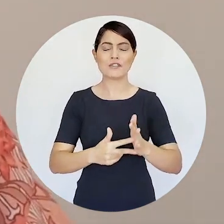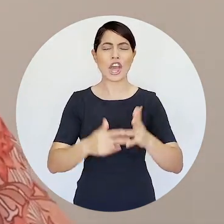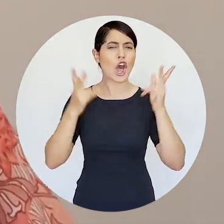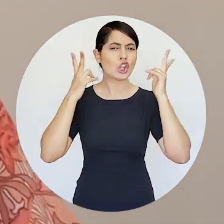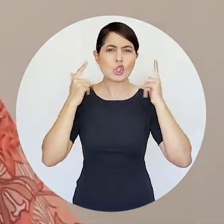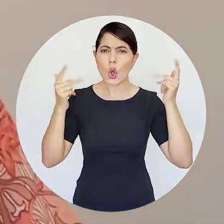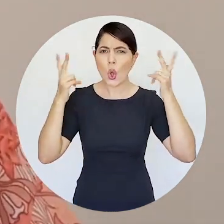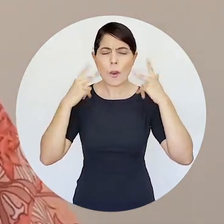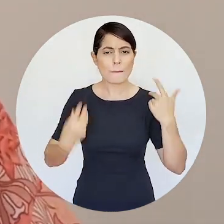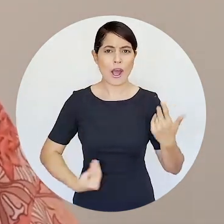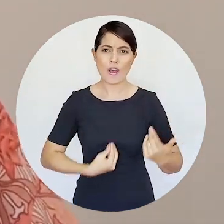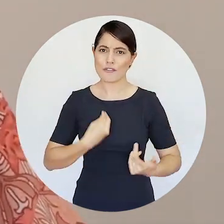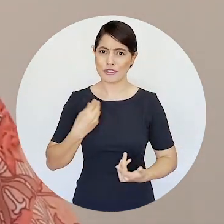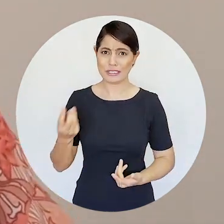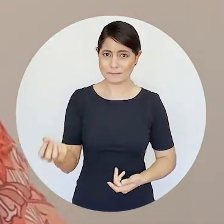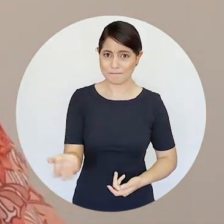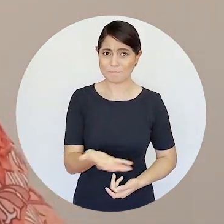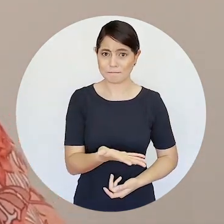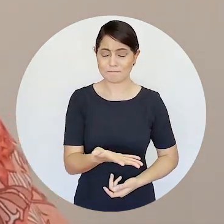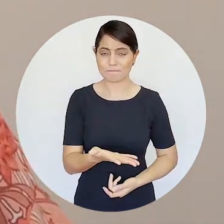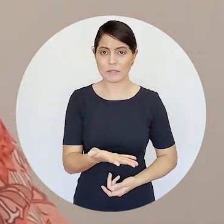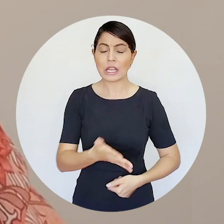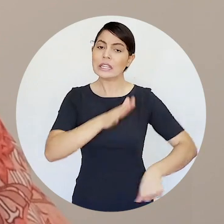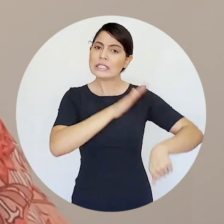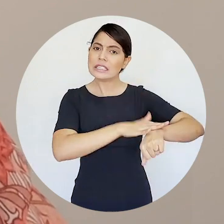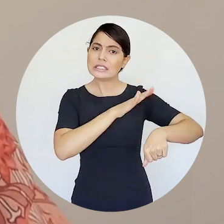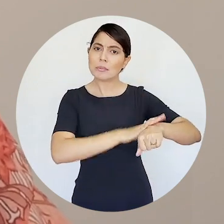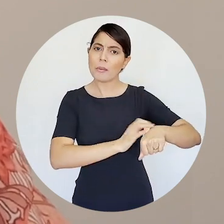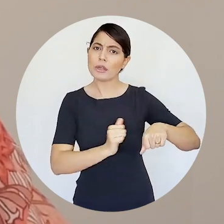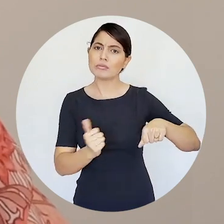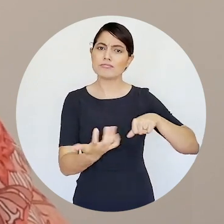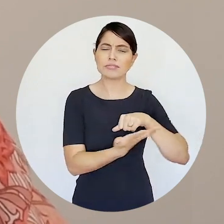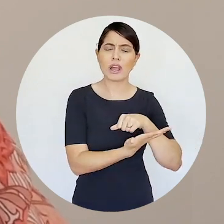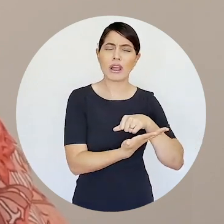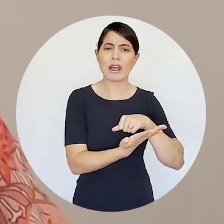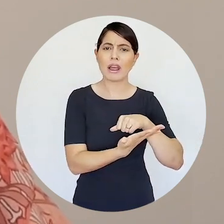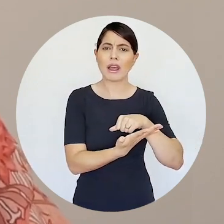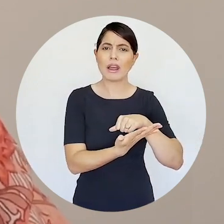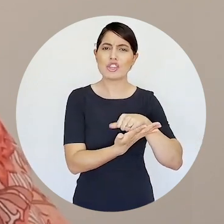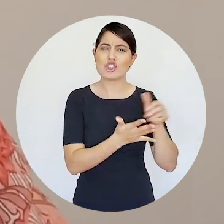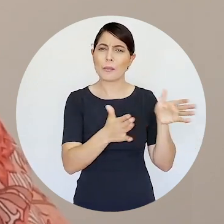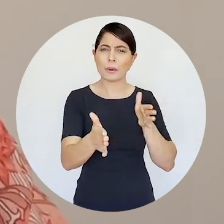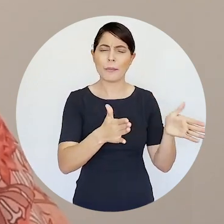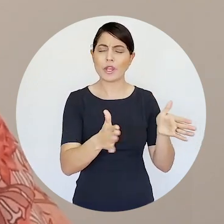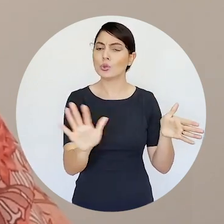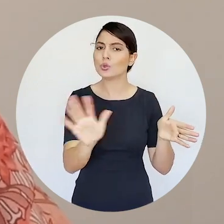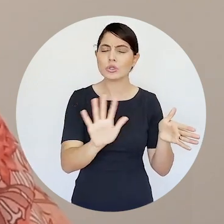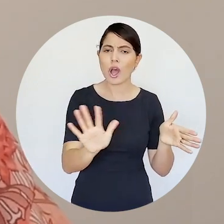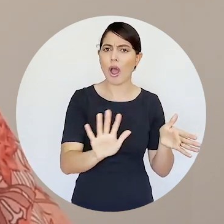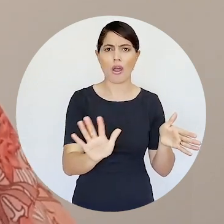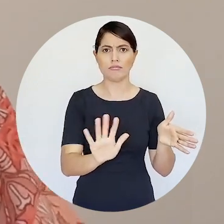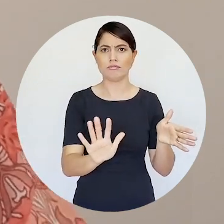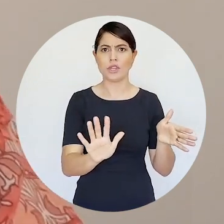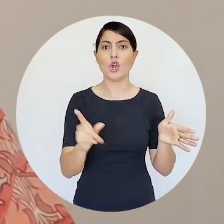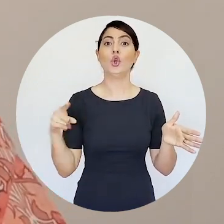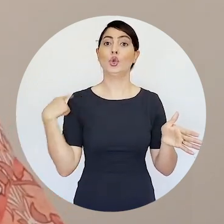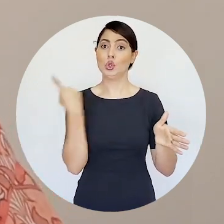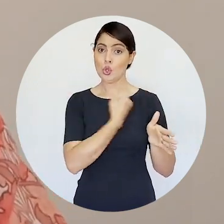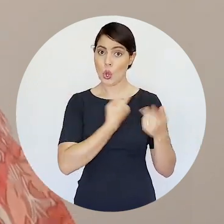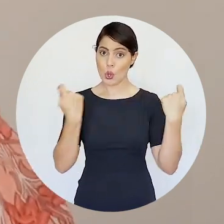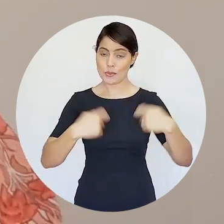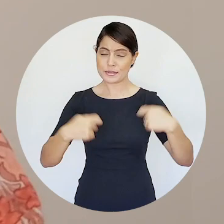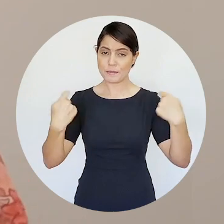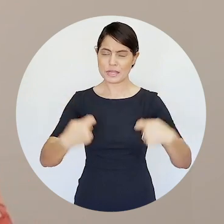de novo normal. Nós precisamos aproveitar este momento não para passar uma boiada, mas